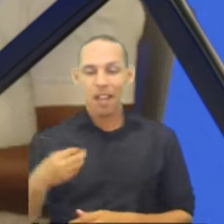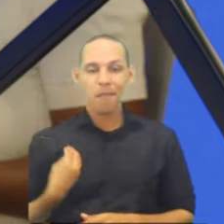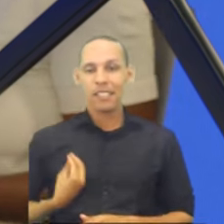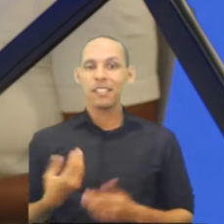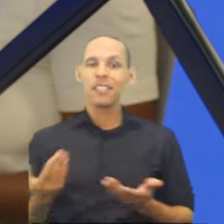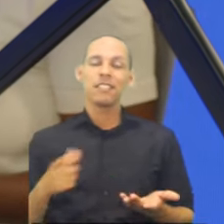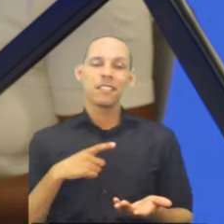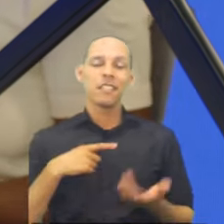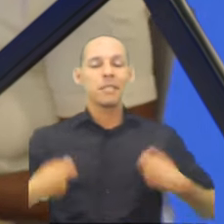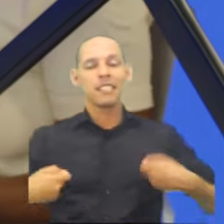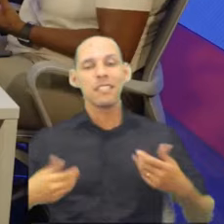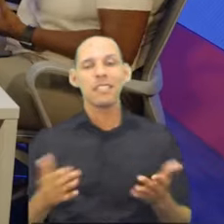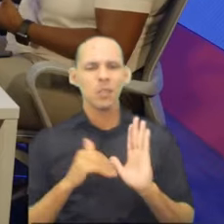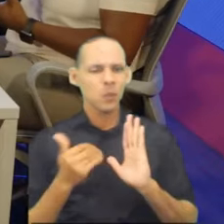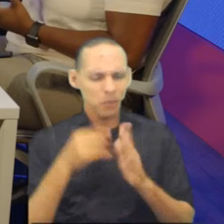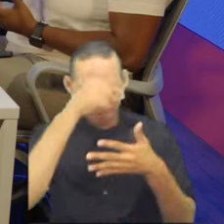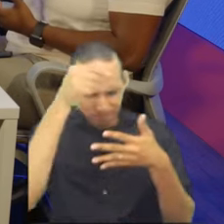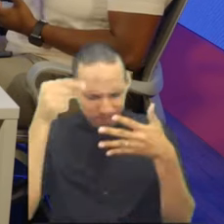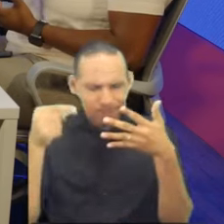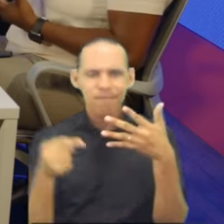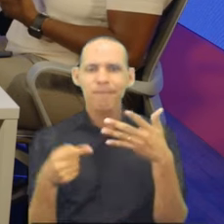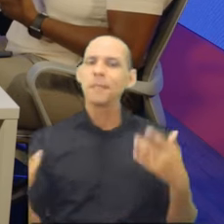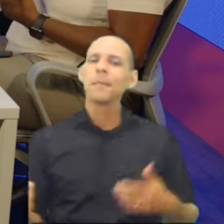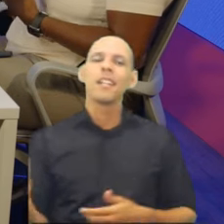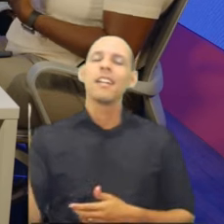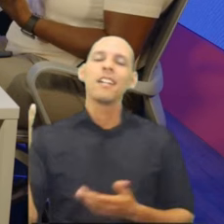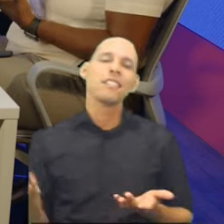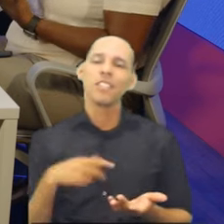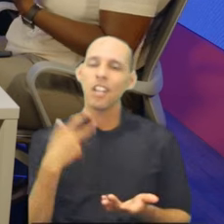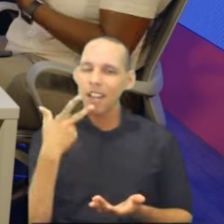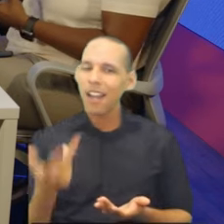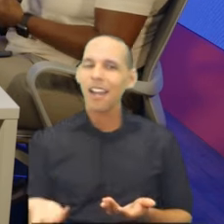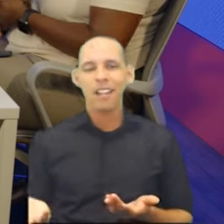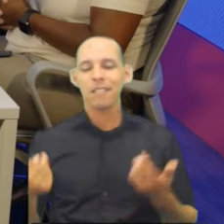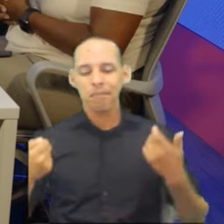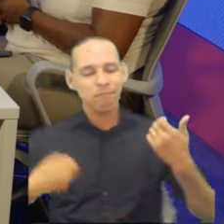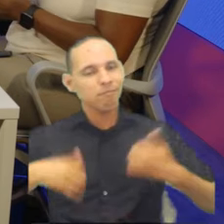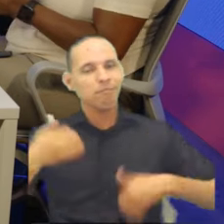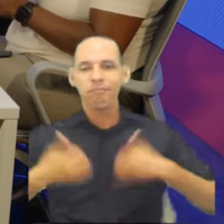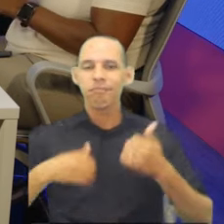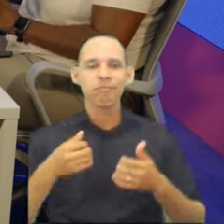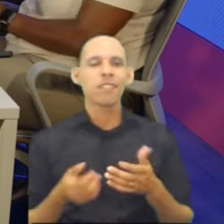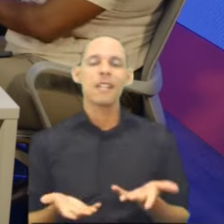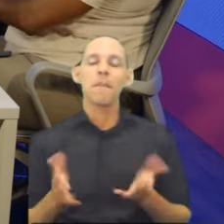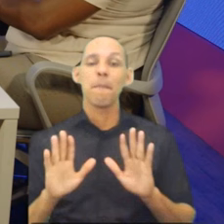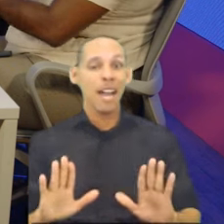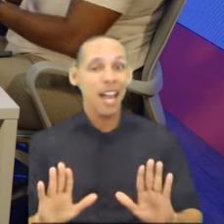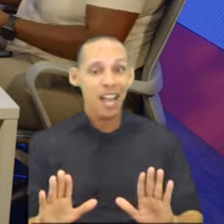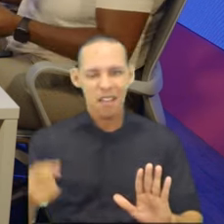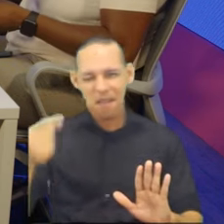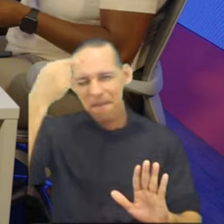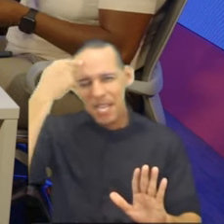pessoa est ali então tudo isso é é importante da gente falar mas eu não gostaria de